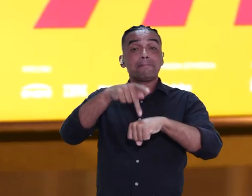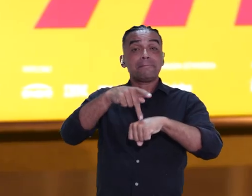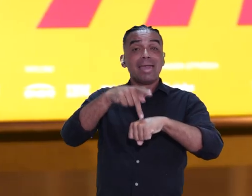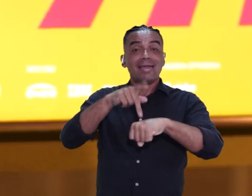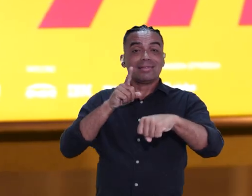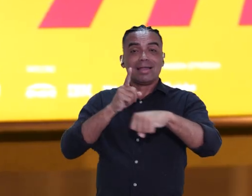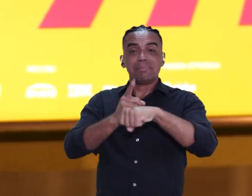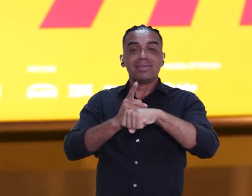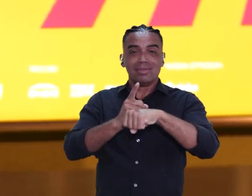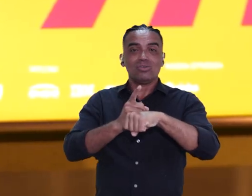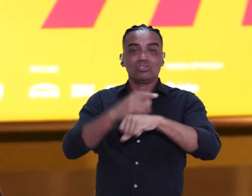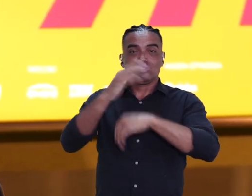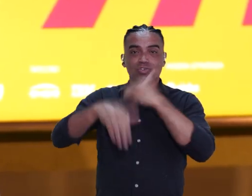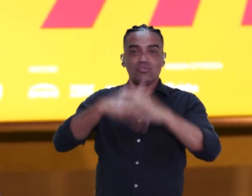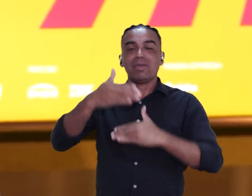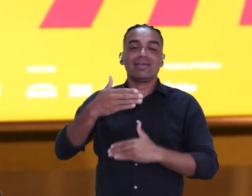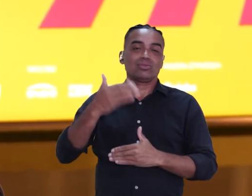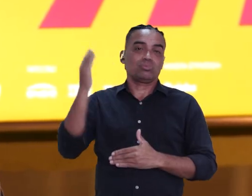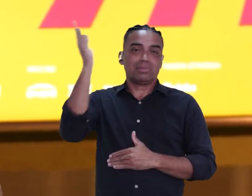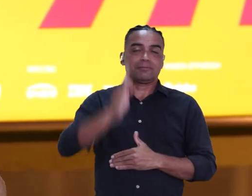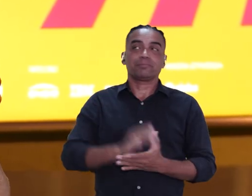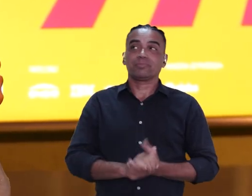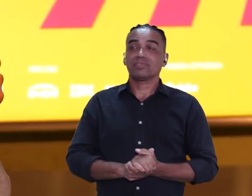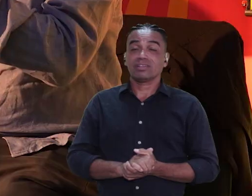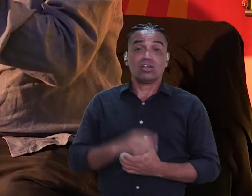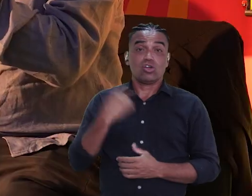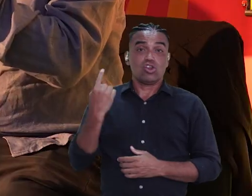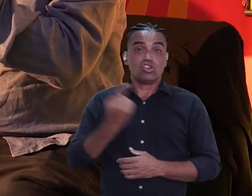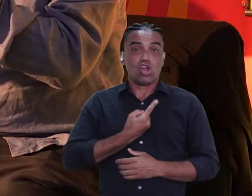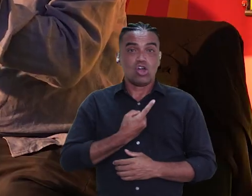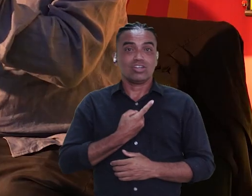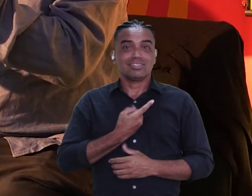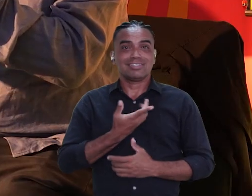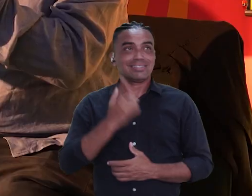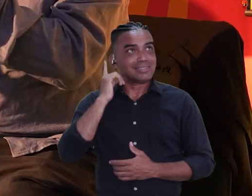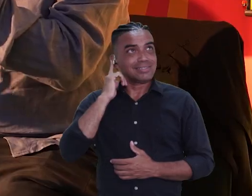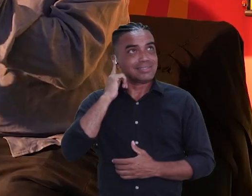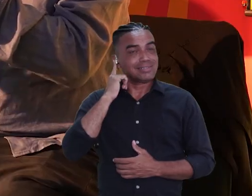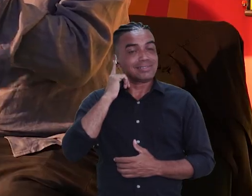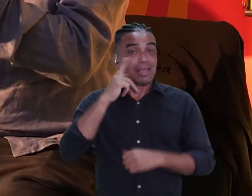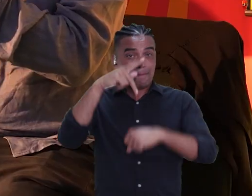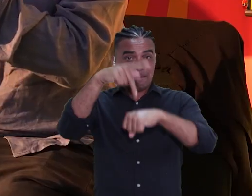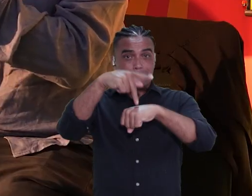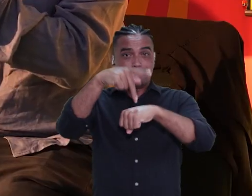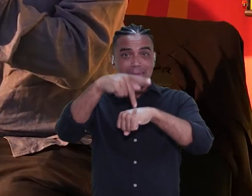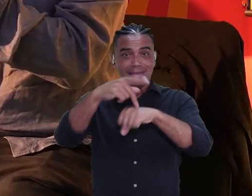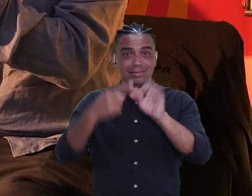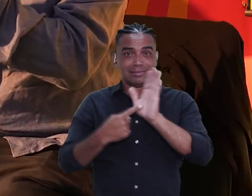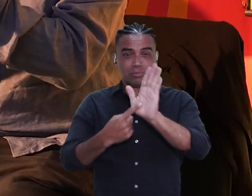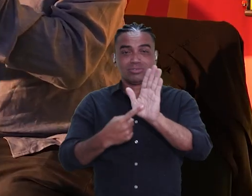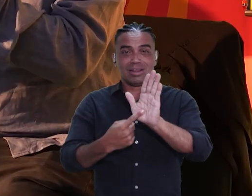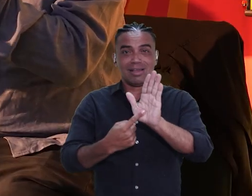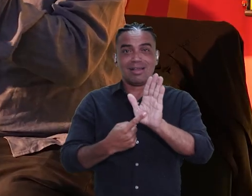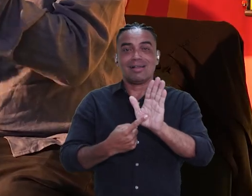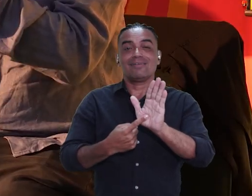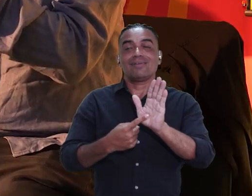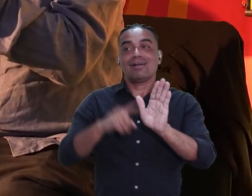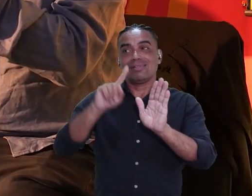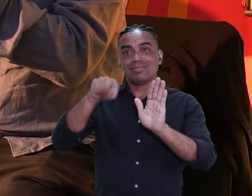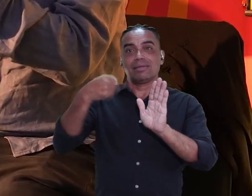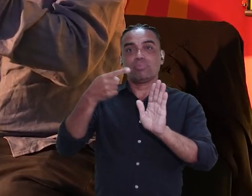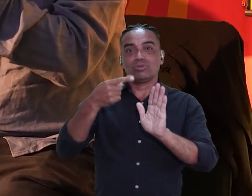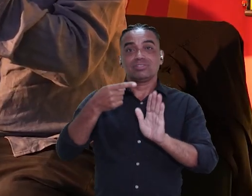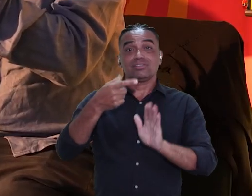dois sentidos. Um era: nós acabamos de completar esta pedra que mostrava na coisa, era depois